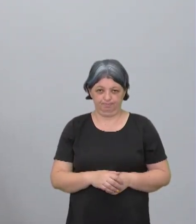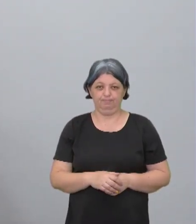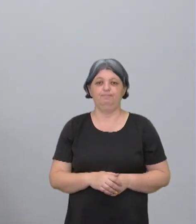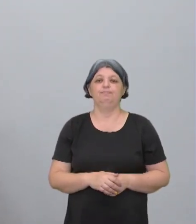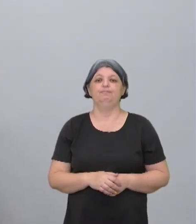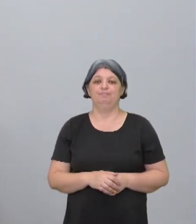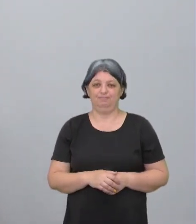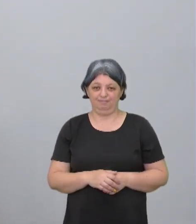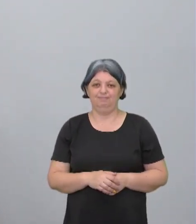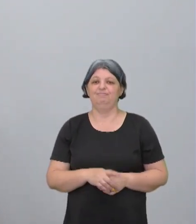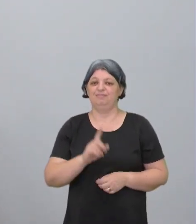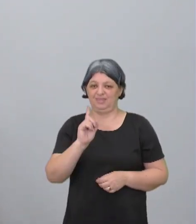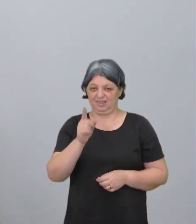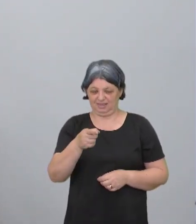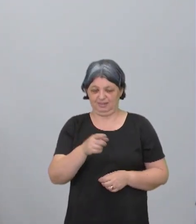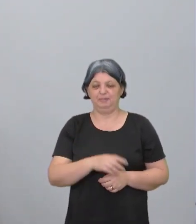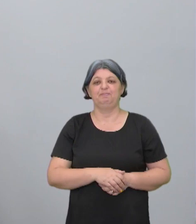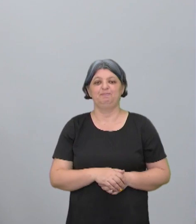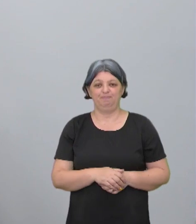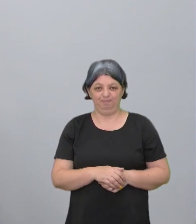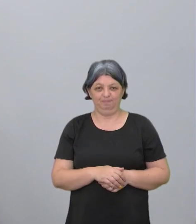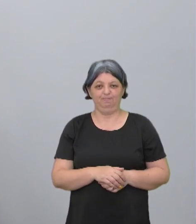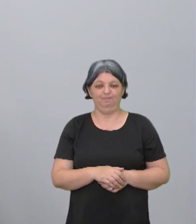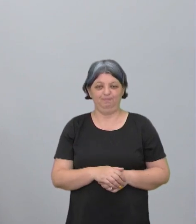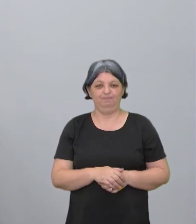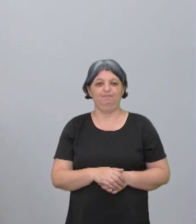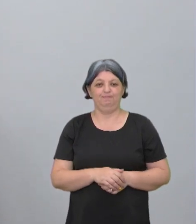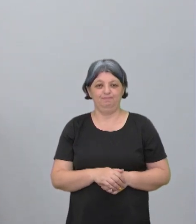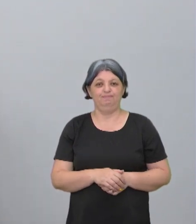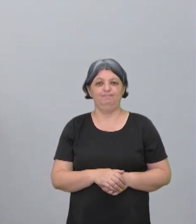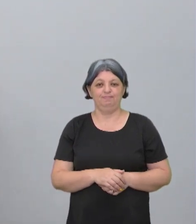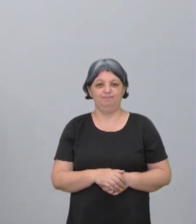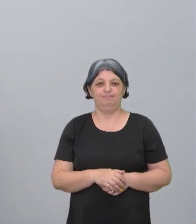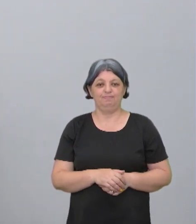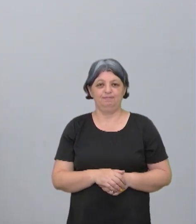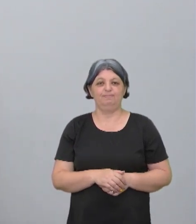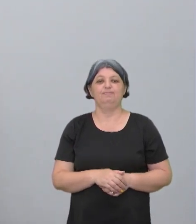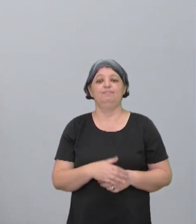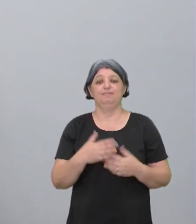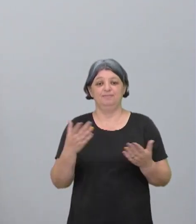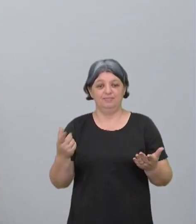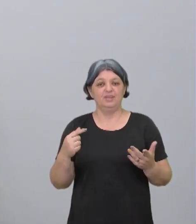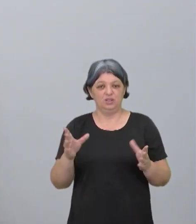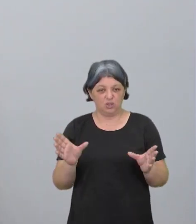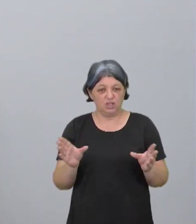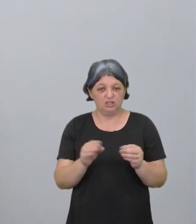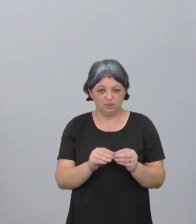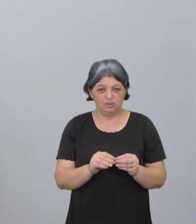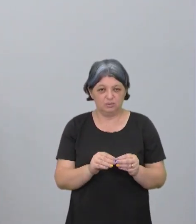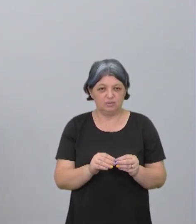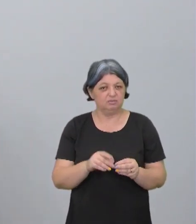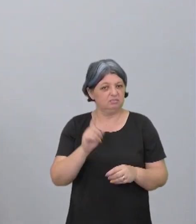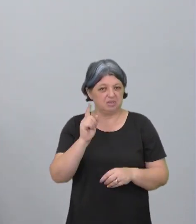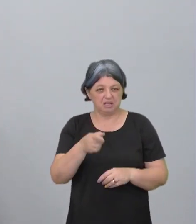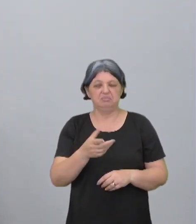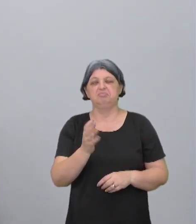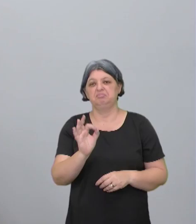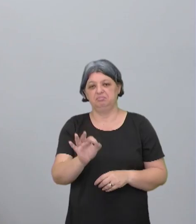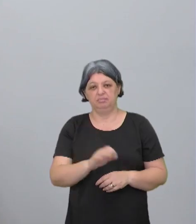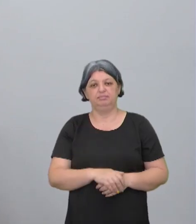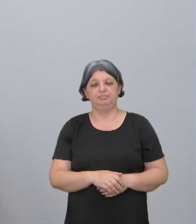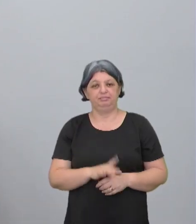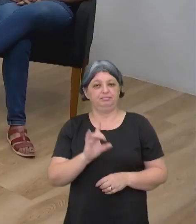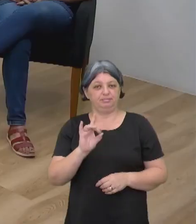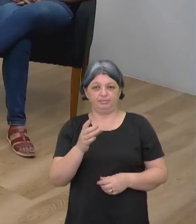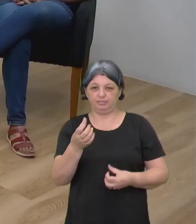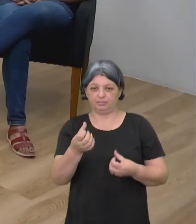É isso aí. Bacana, parabéns pra você. Nossa, pessoal, muito bom esse seu resumo do componente, gente. Foi isso, a gente pessoal, passou 6